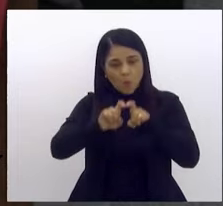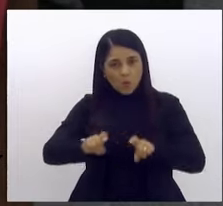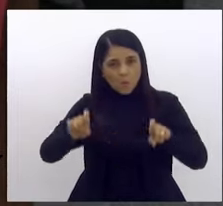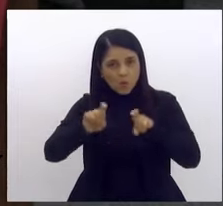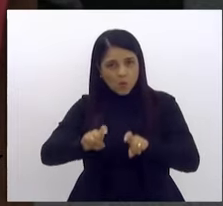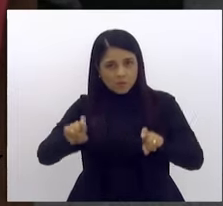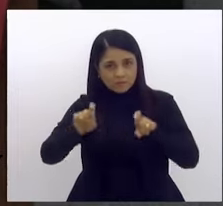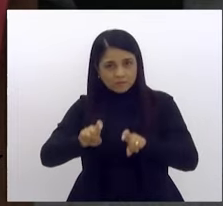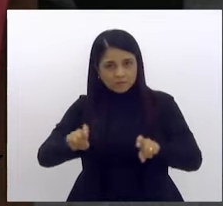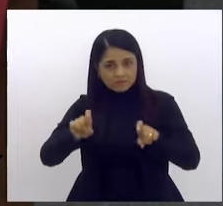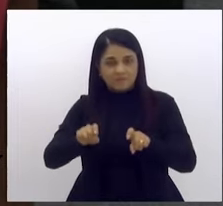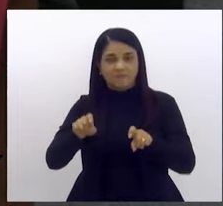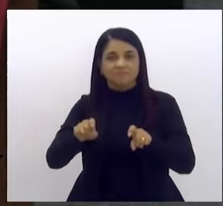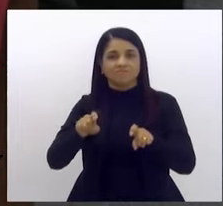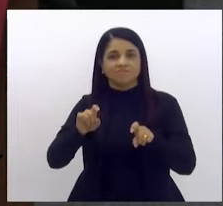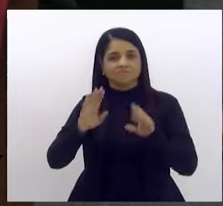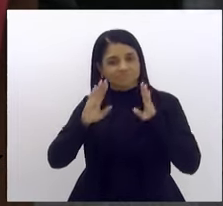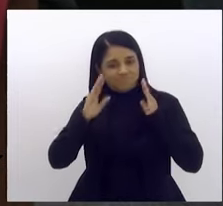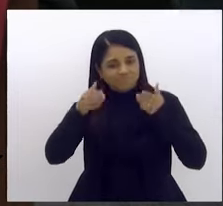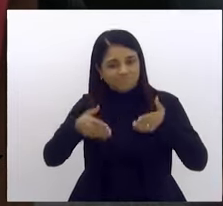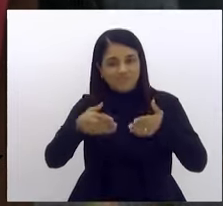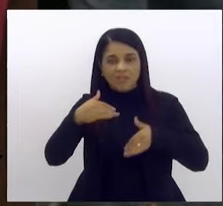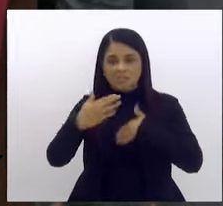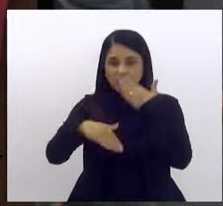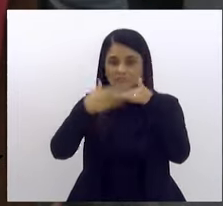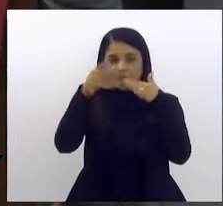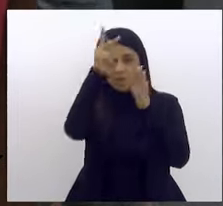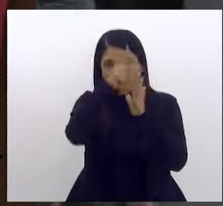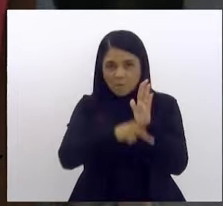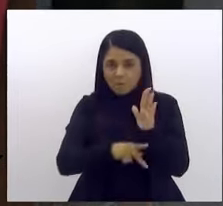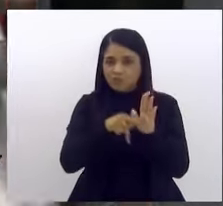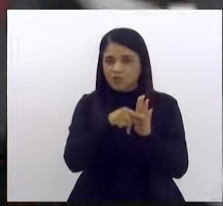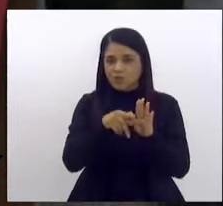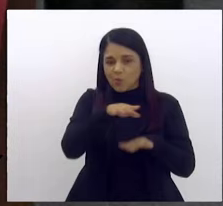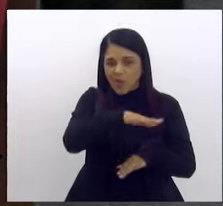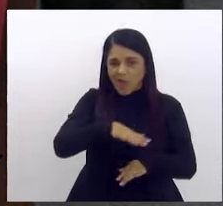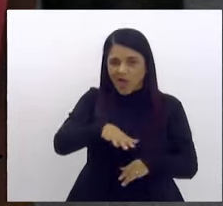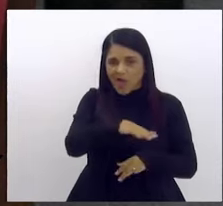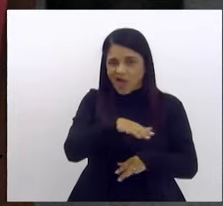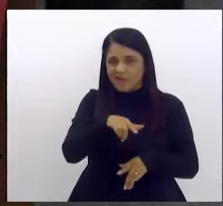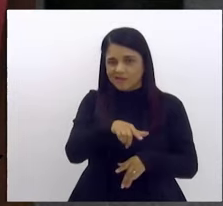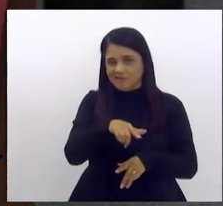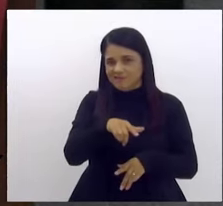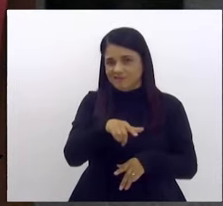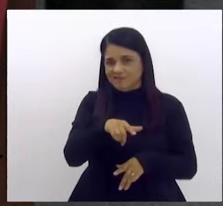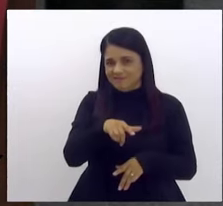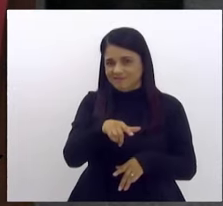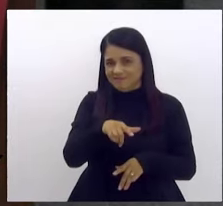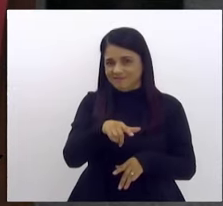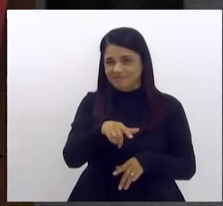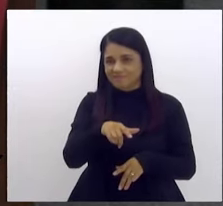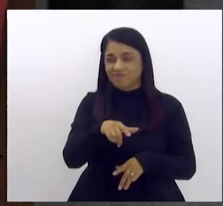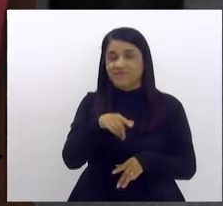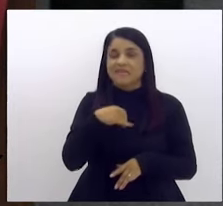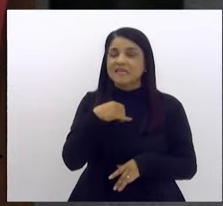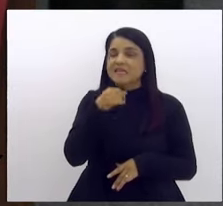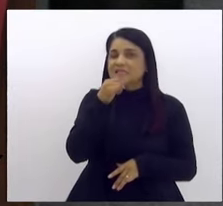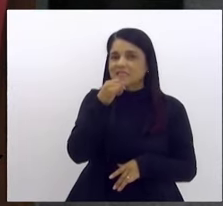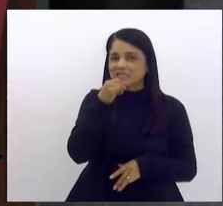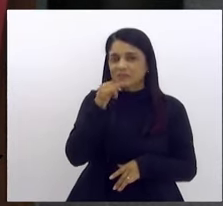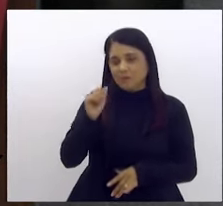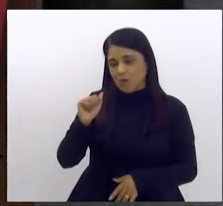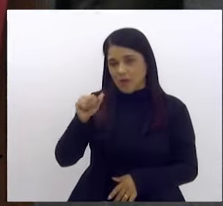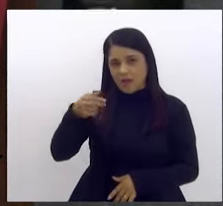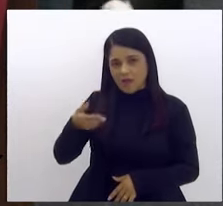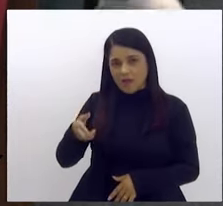para as pessoas interessadas em desenvolver projetos nessa área. Mas só para dizer, por exemplo, um